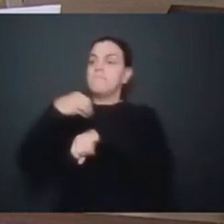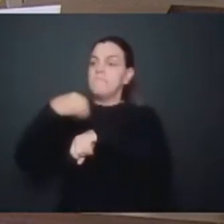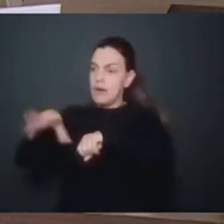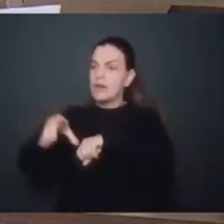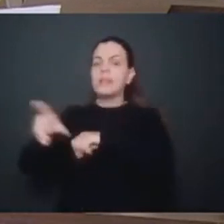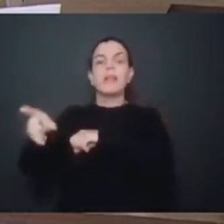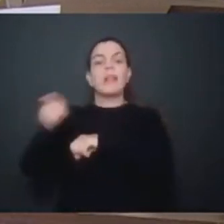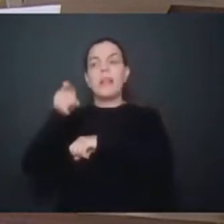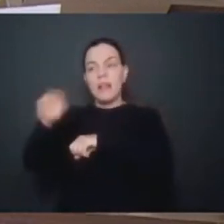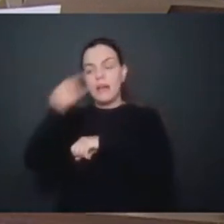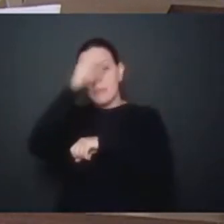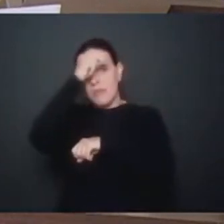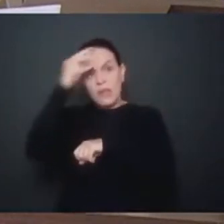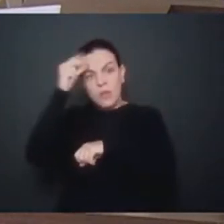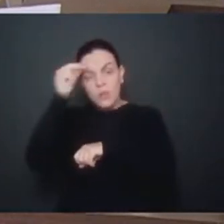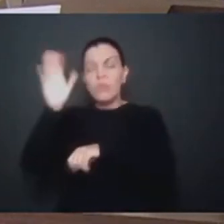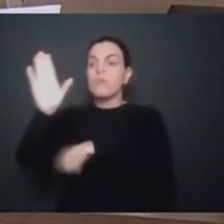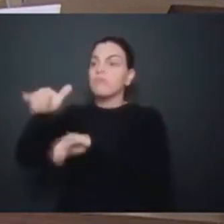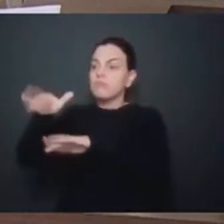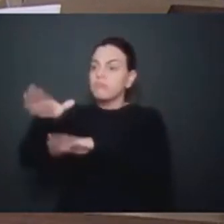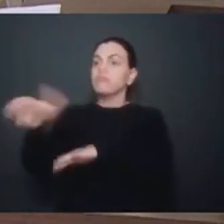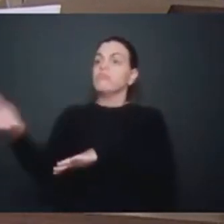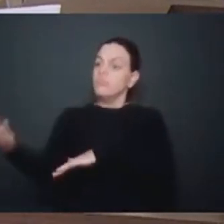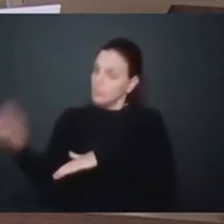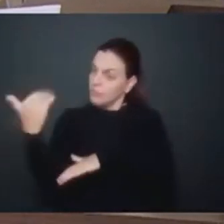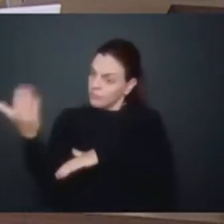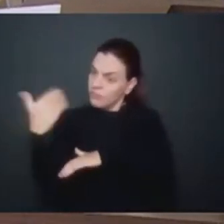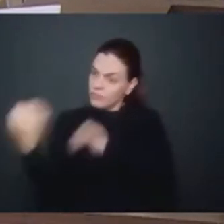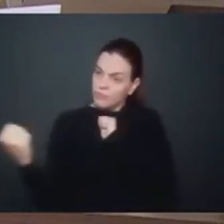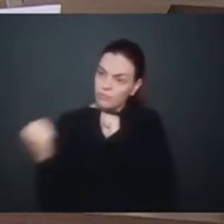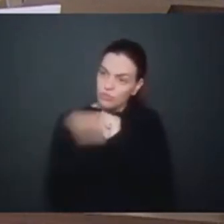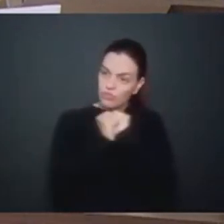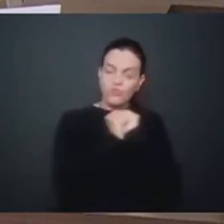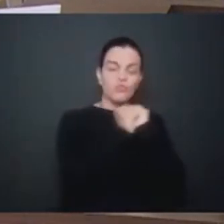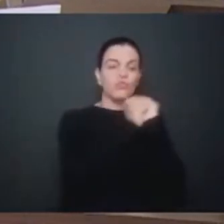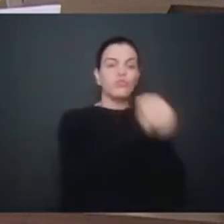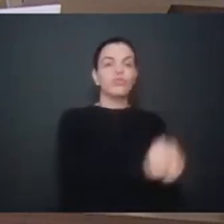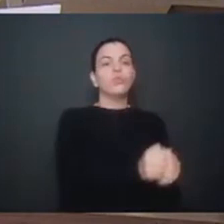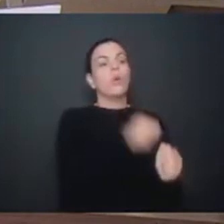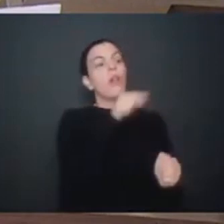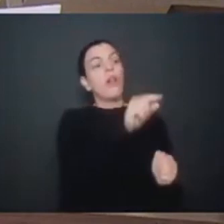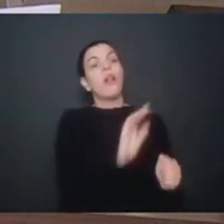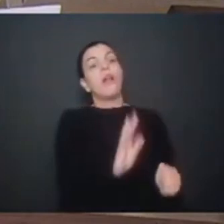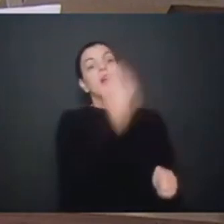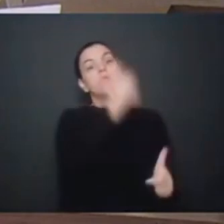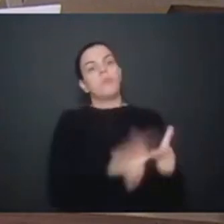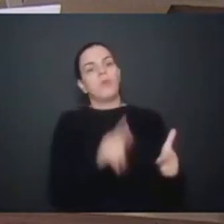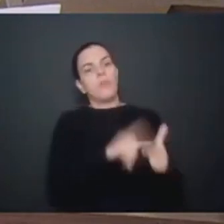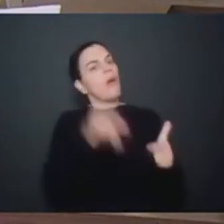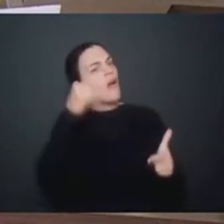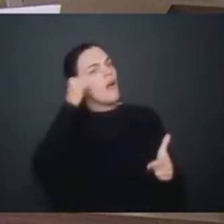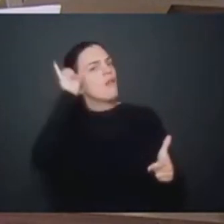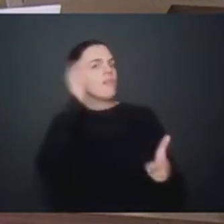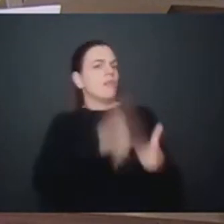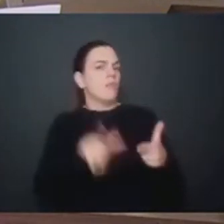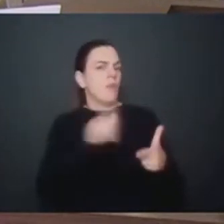que poderia estar levando ali perigo às crianças e à população de maneira geral. Seria isso, senhor